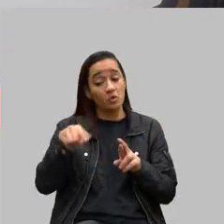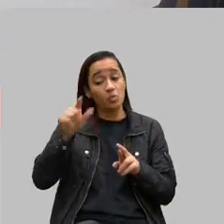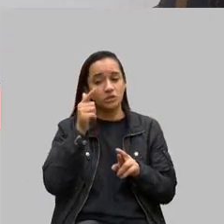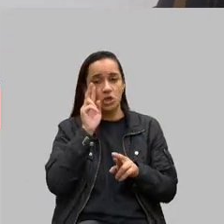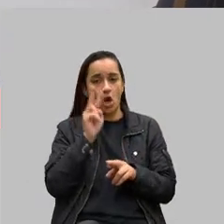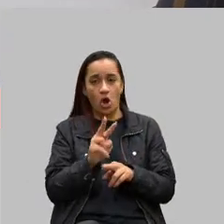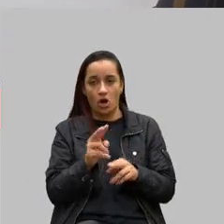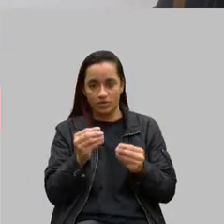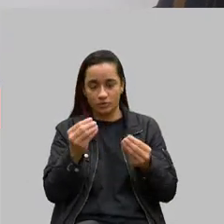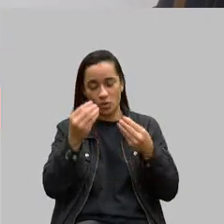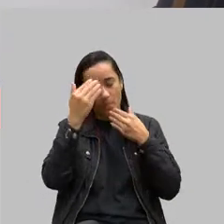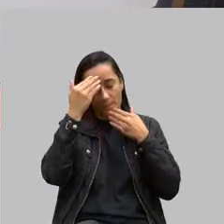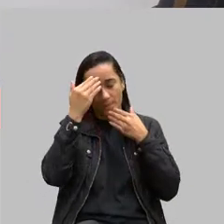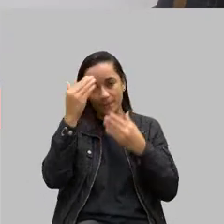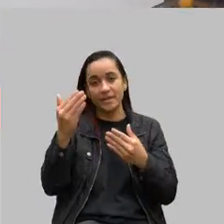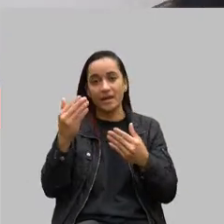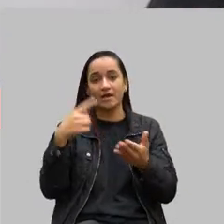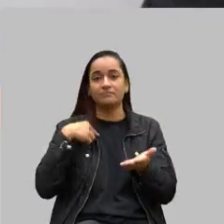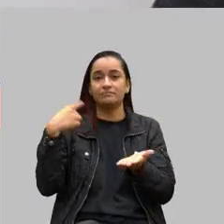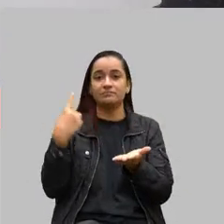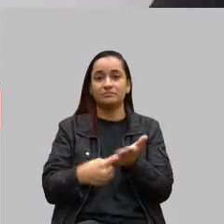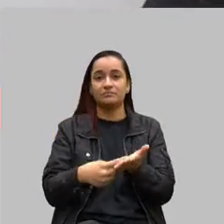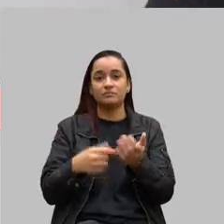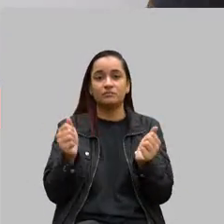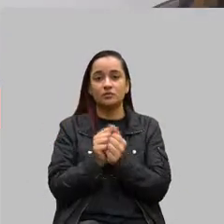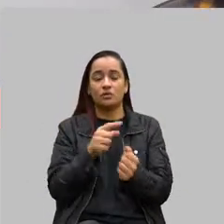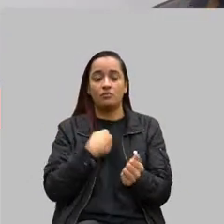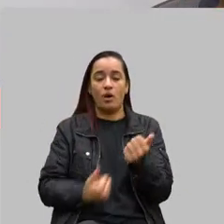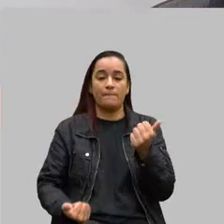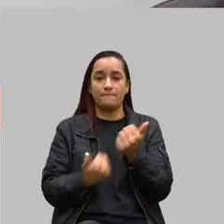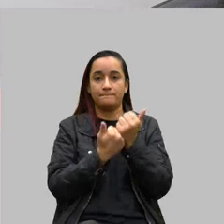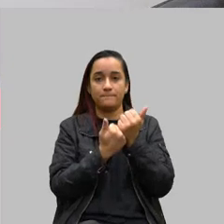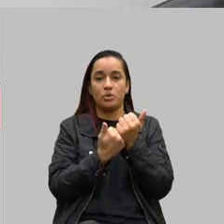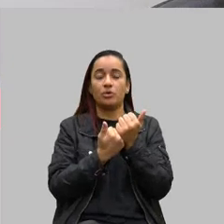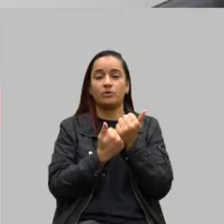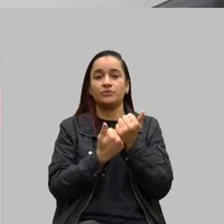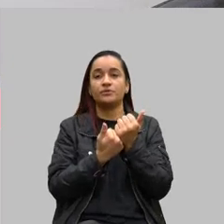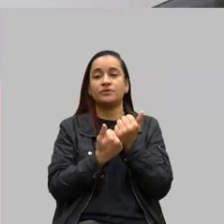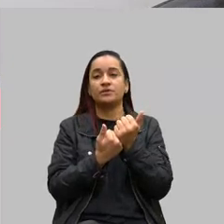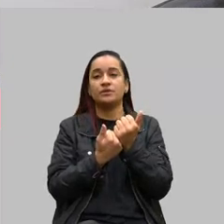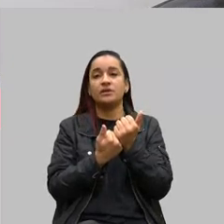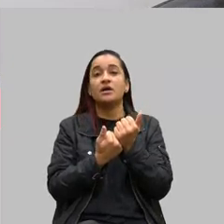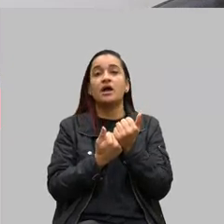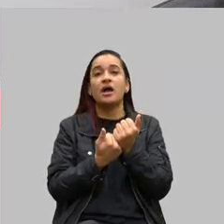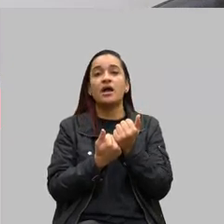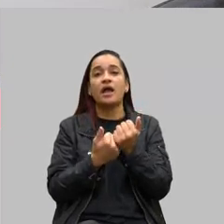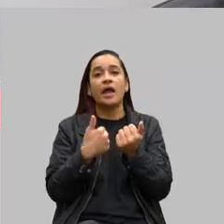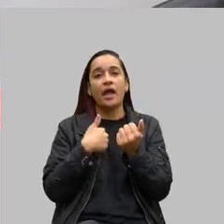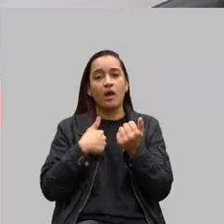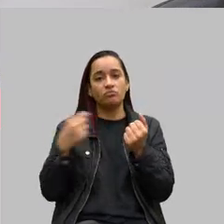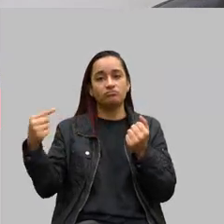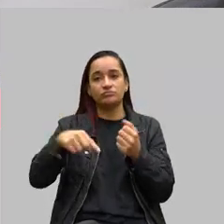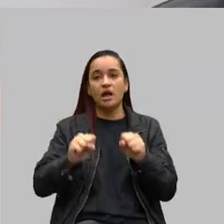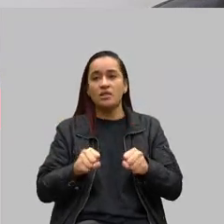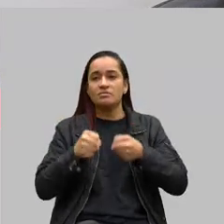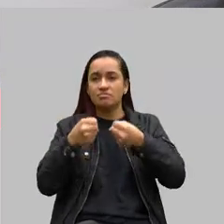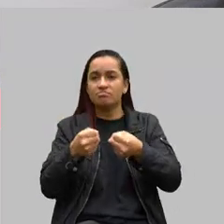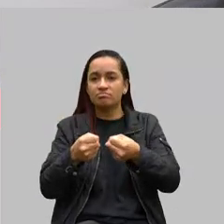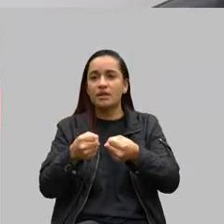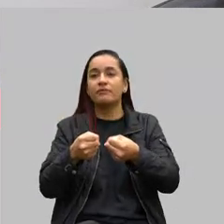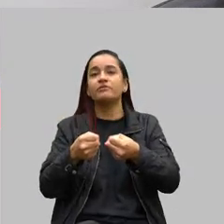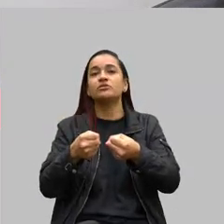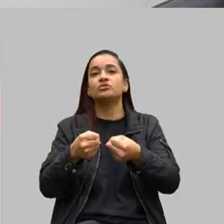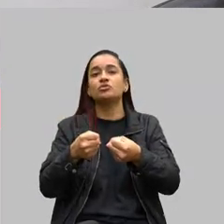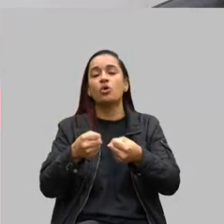gente muito obrigado contem com meu mandato apoio que eu sou aqui não só defensor da passa de